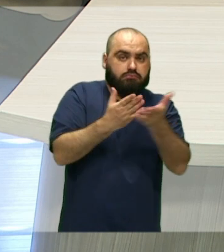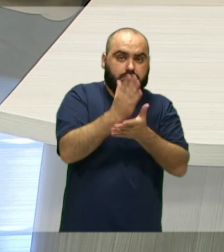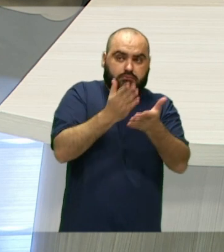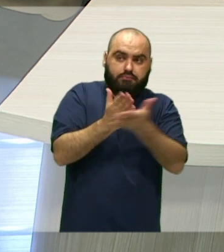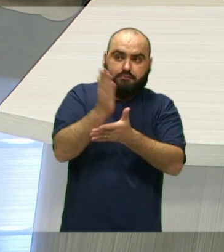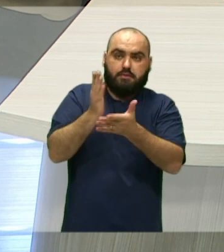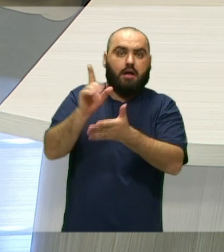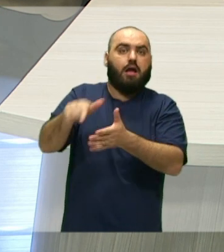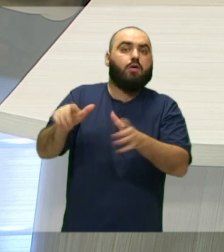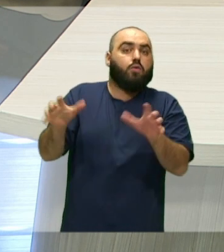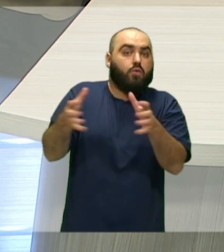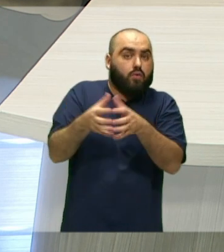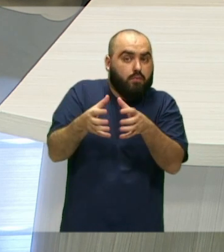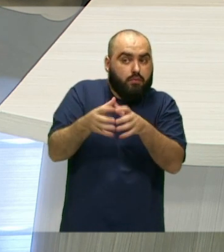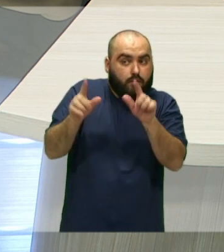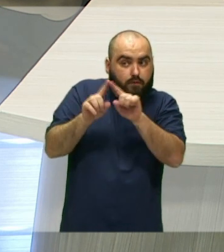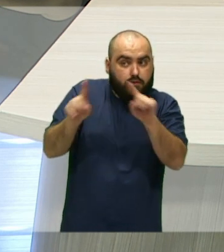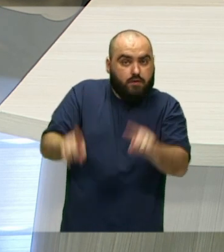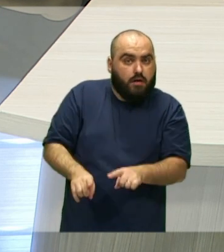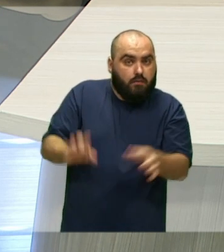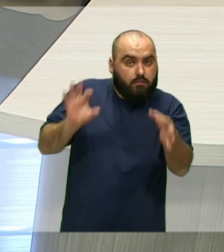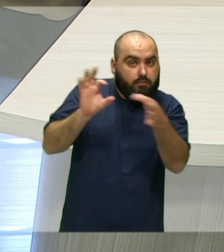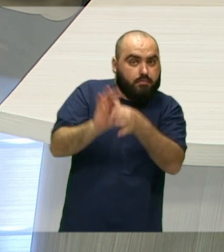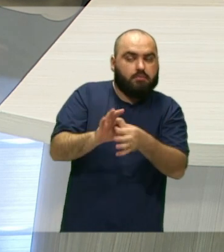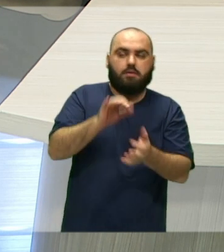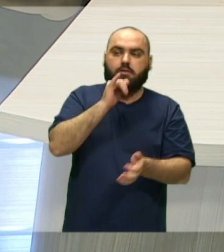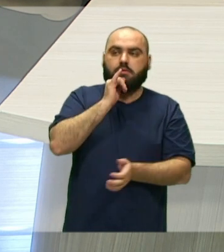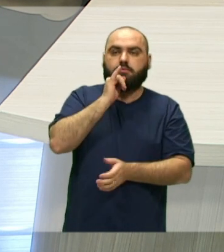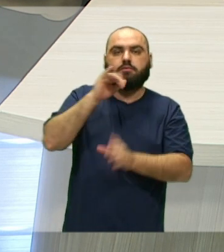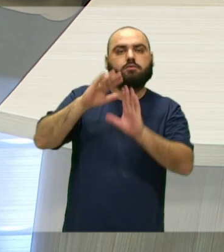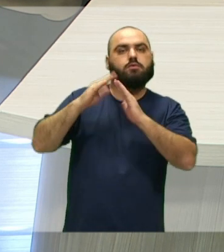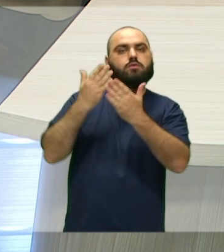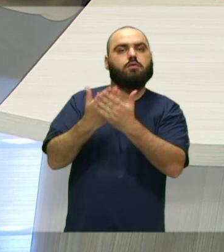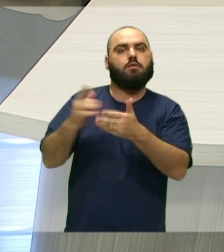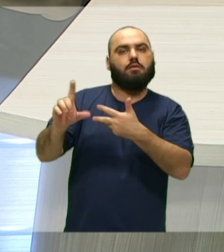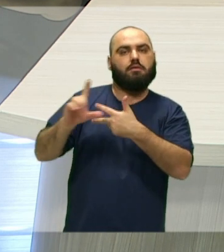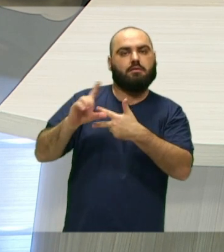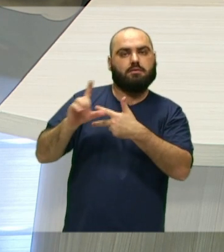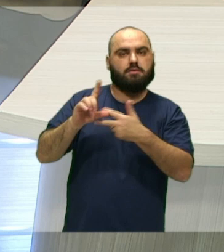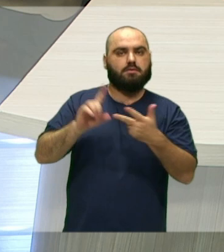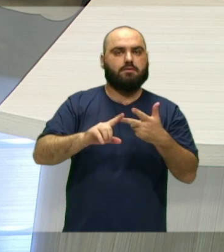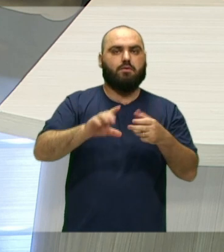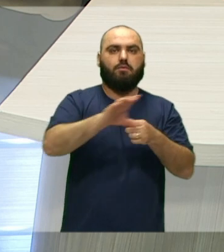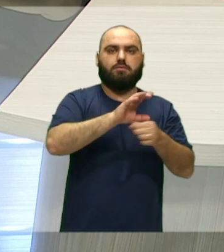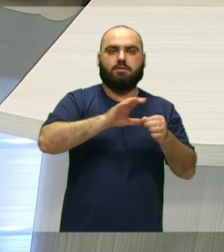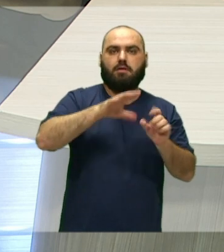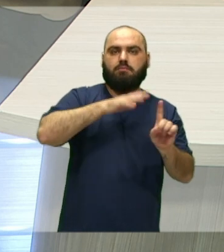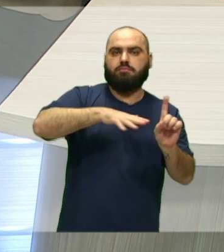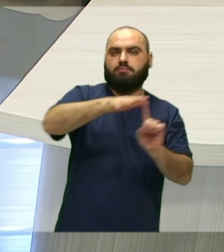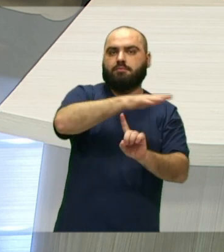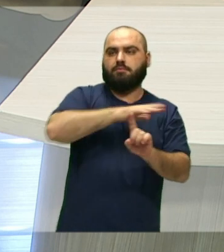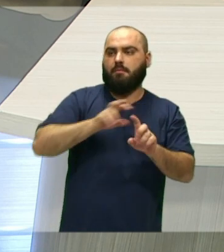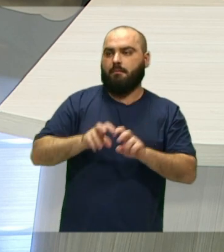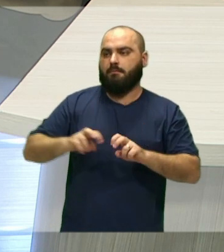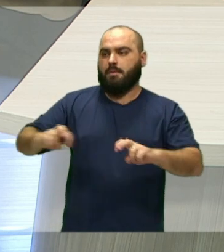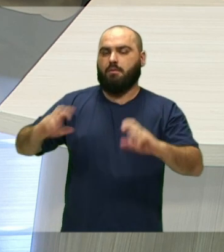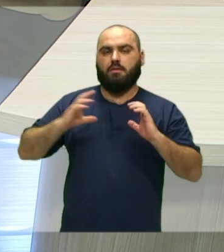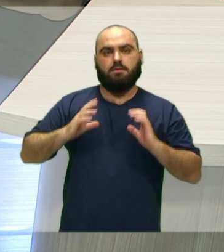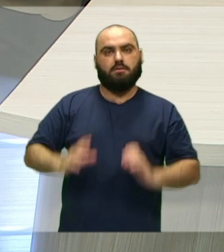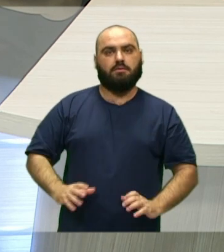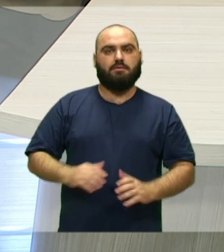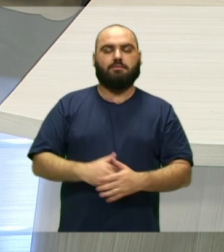de servidores que acabam encabeçando né como na escola do Legislativo como a própria comissão de gestão ambiental o balcão da Cidadania que a estrutura da